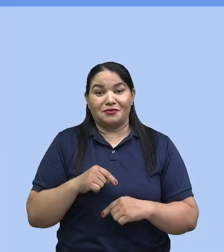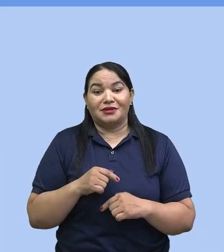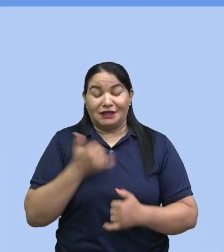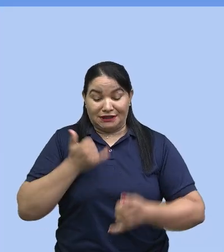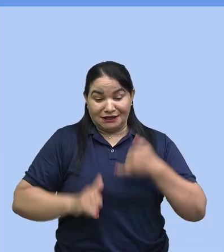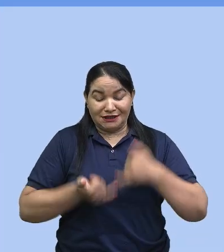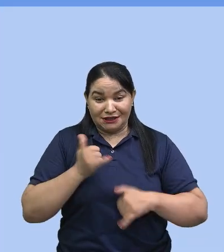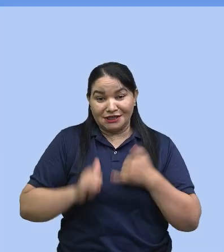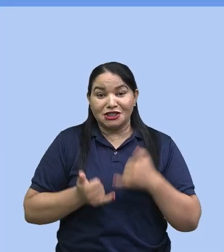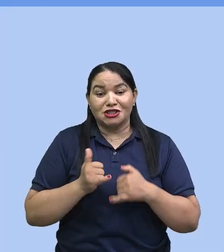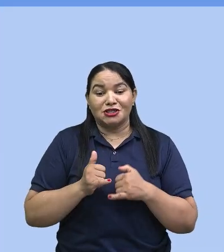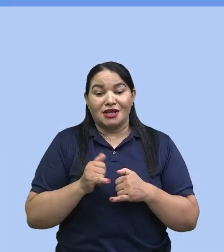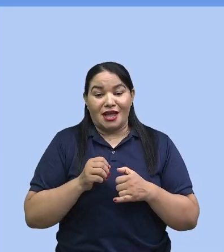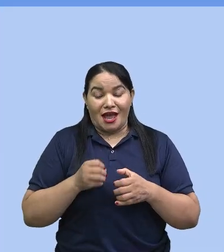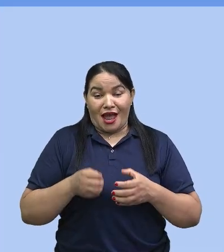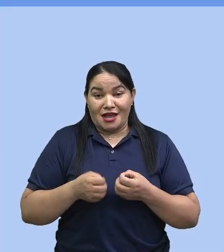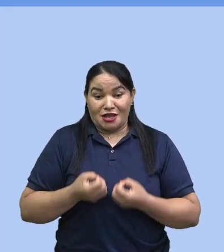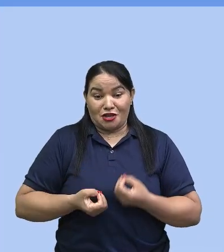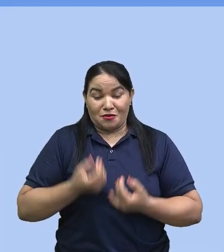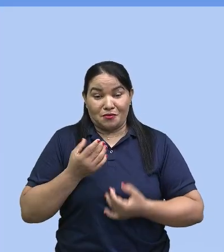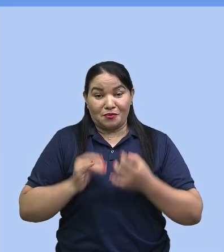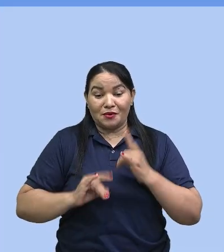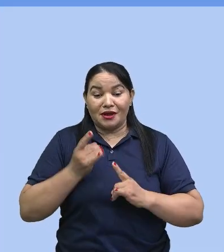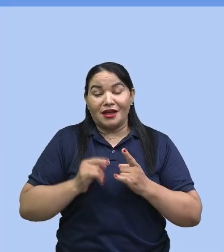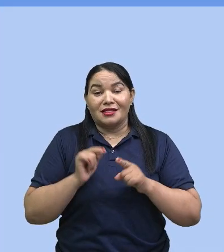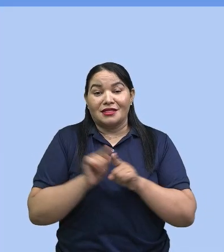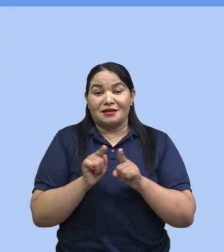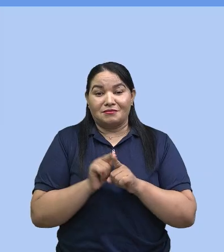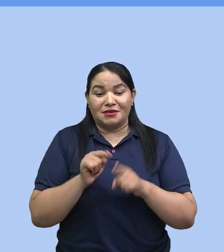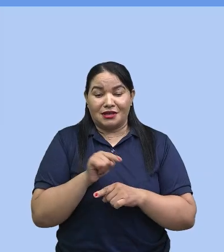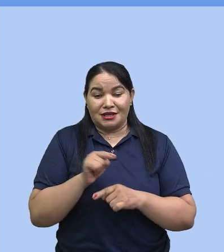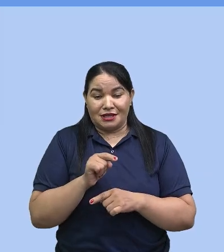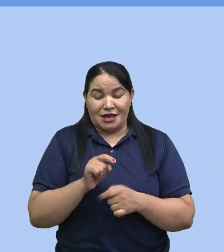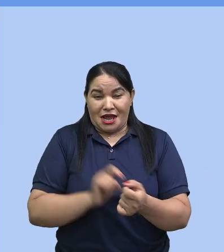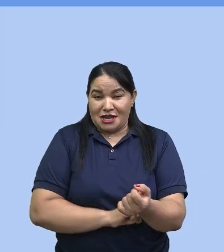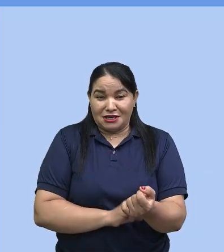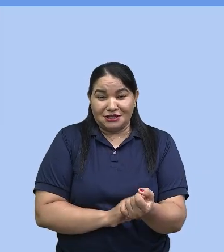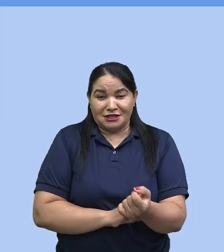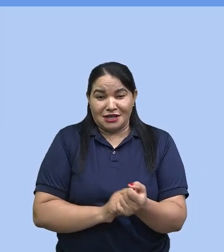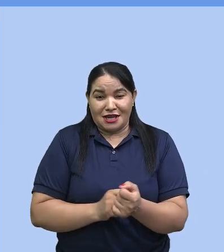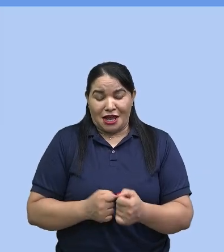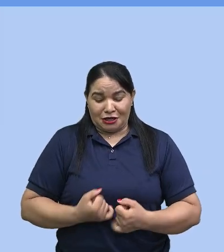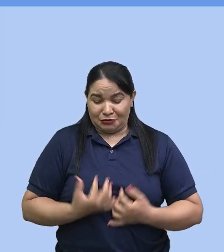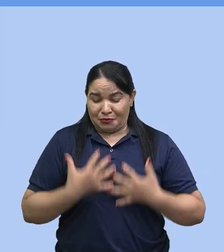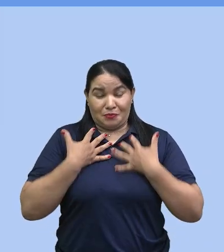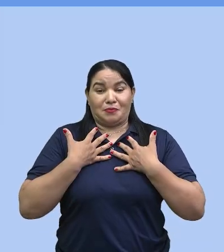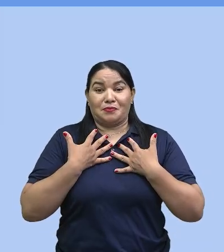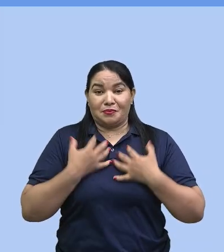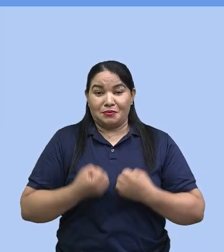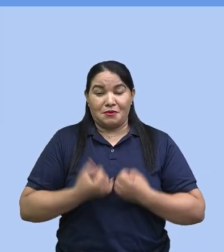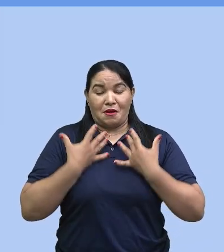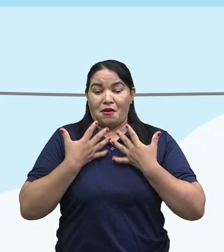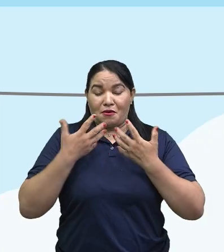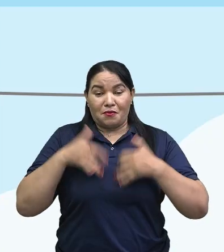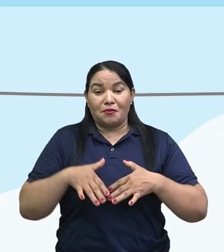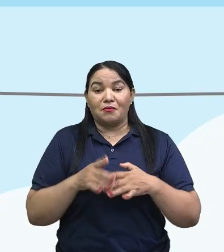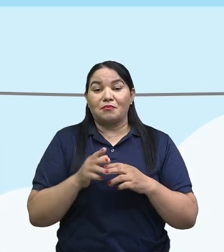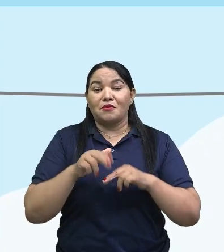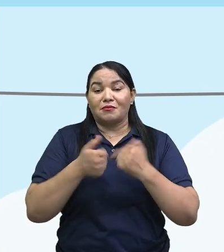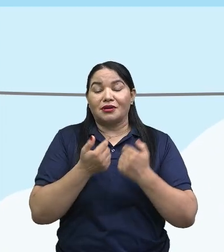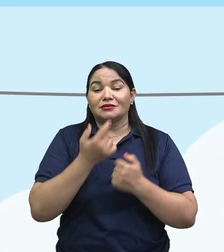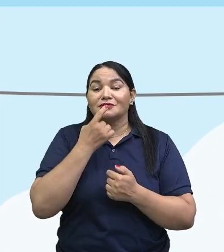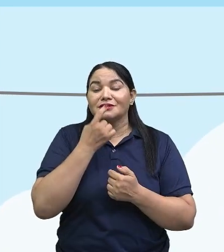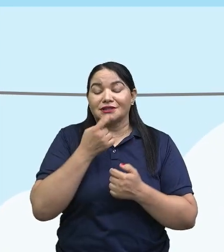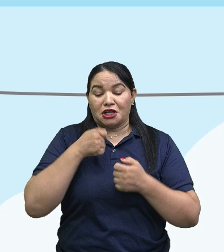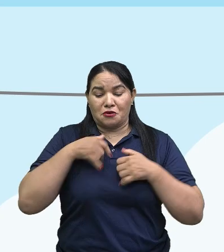glândulas suprarrenais em situações de estresse e se espalha pelo corpo todo, rapidamente pelo sangue.